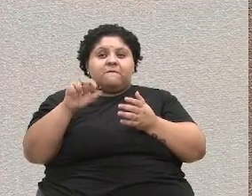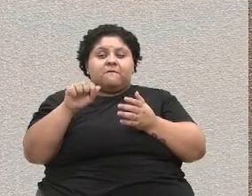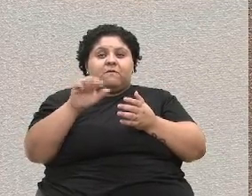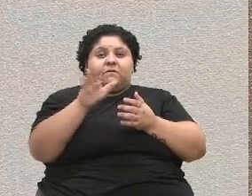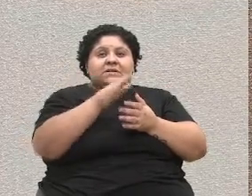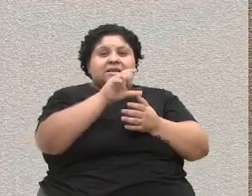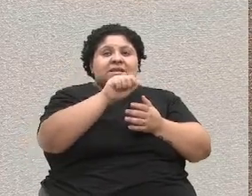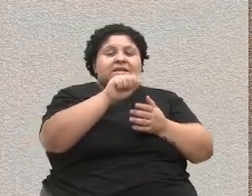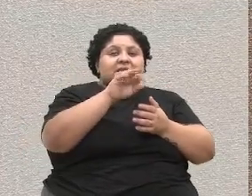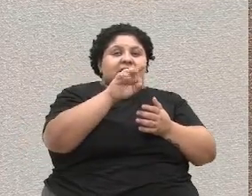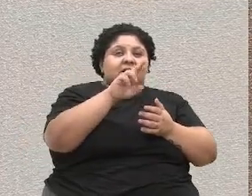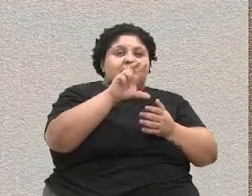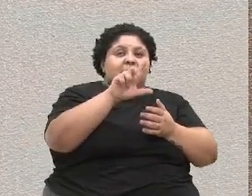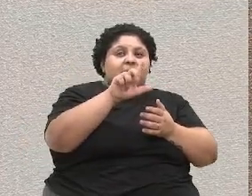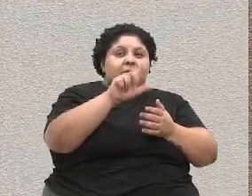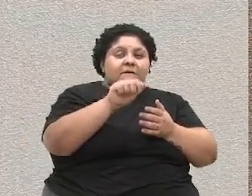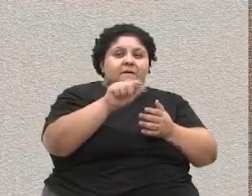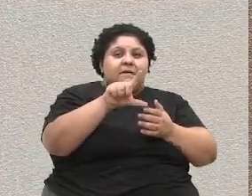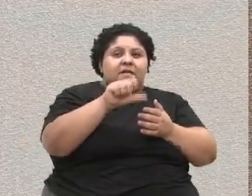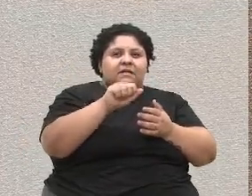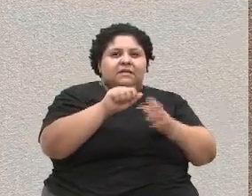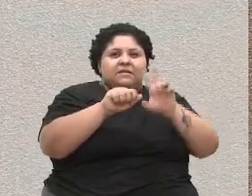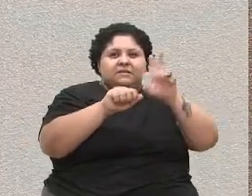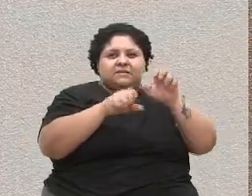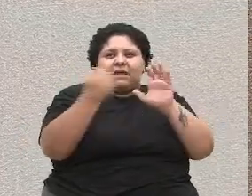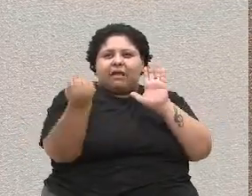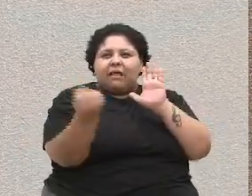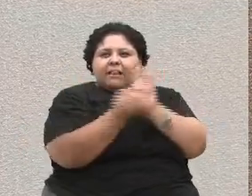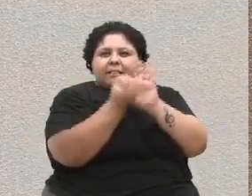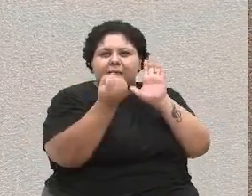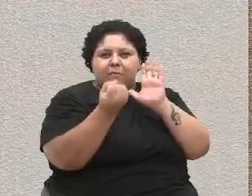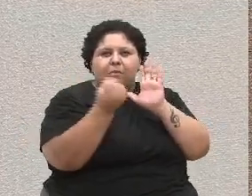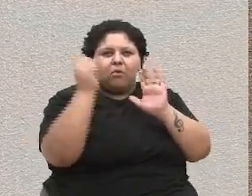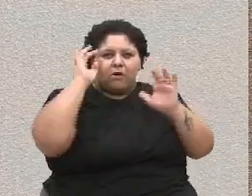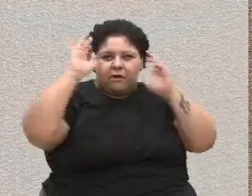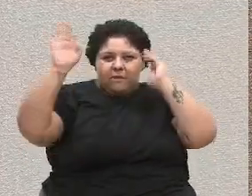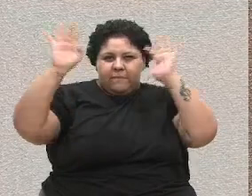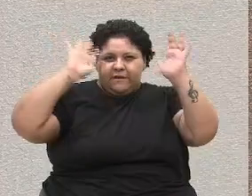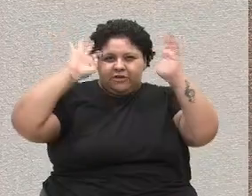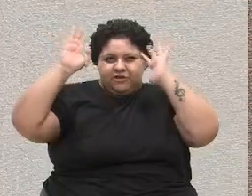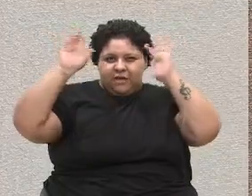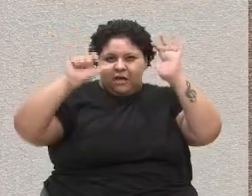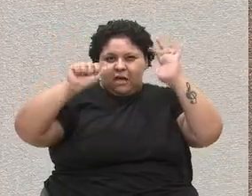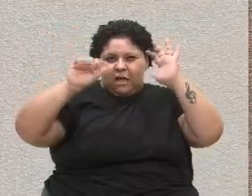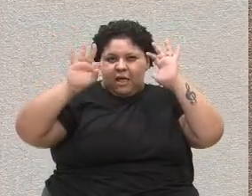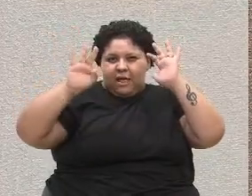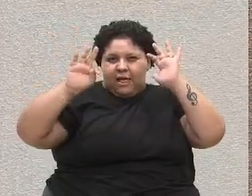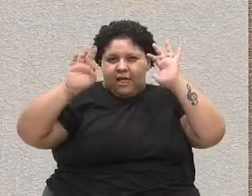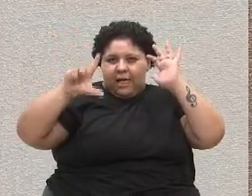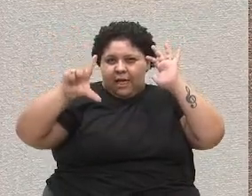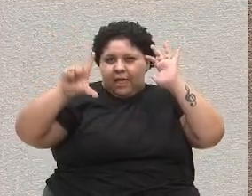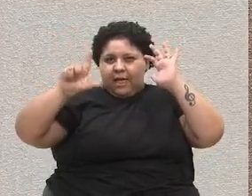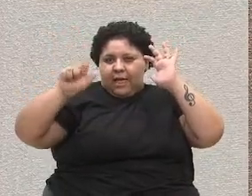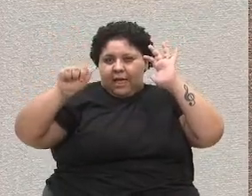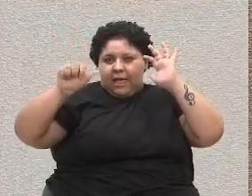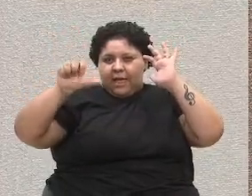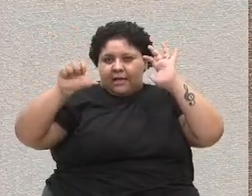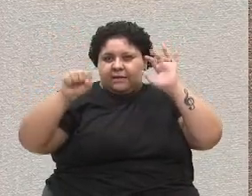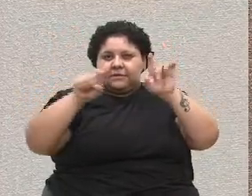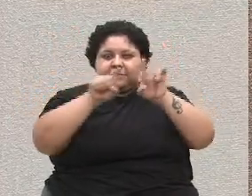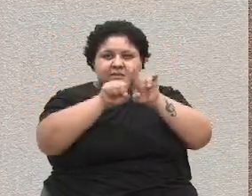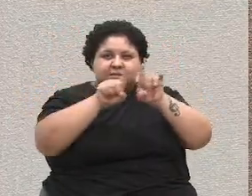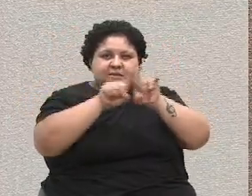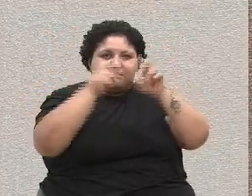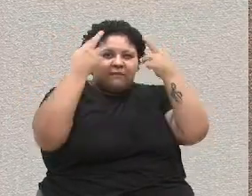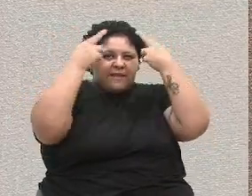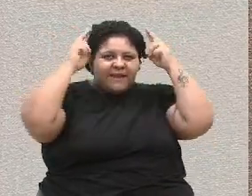mitologia grega que carrega o mundo nas costas. E hoje, quem está carregando o mundo nas costas são os empresários e